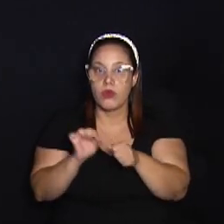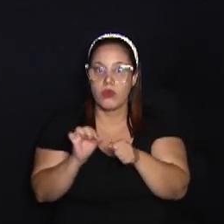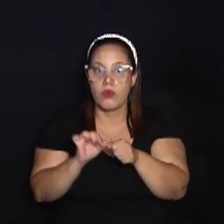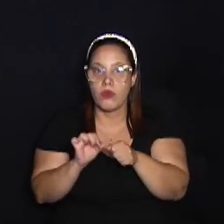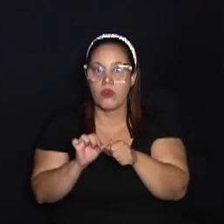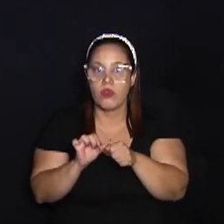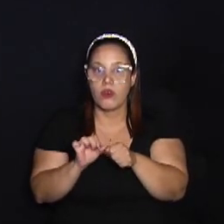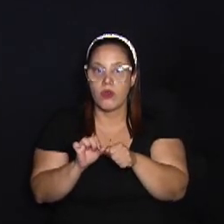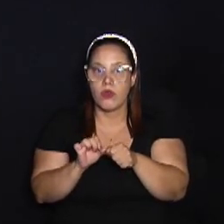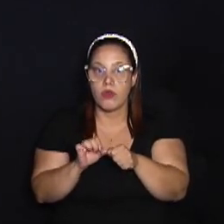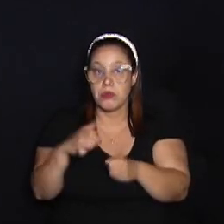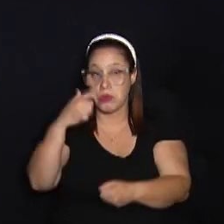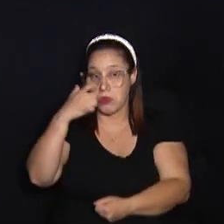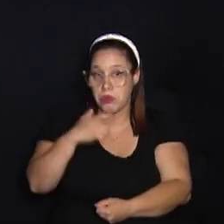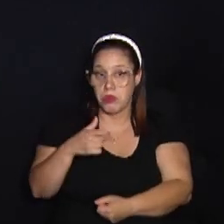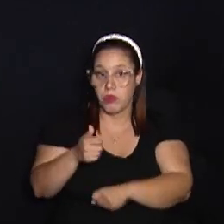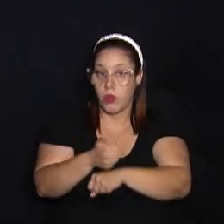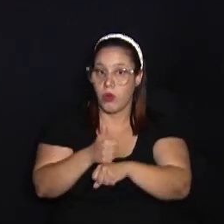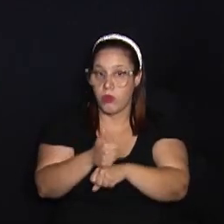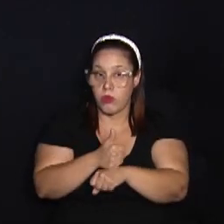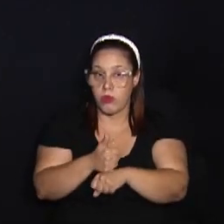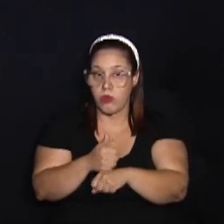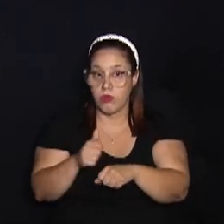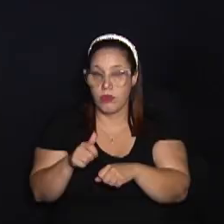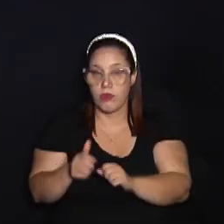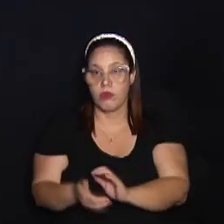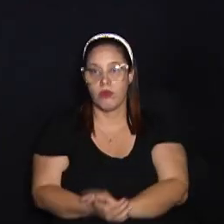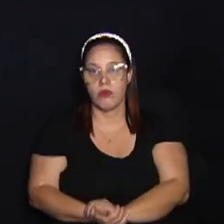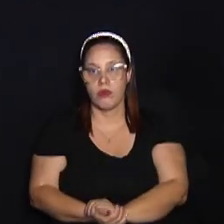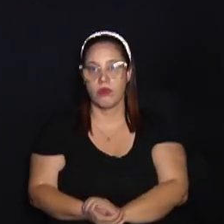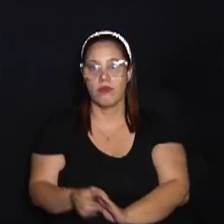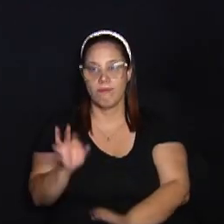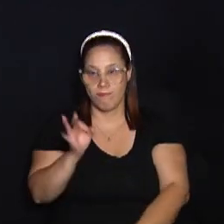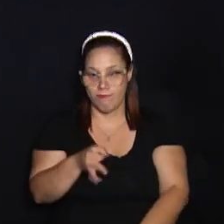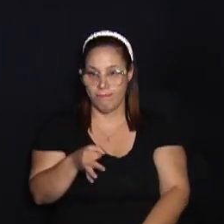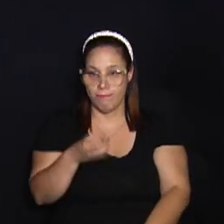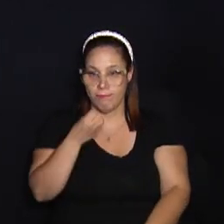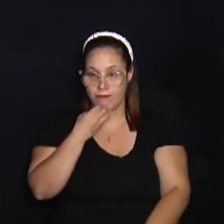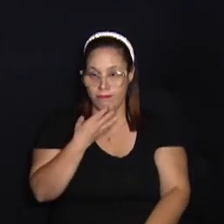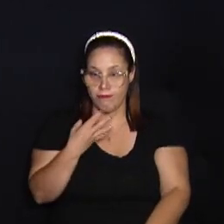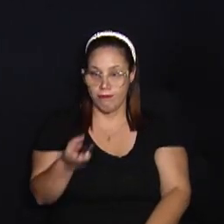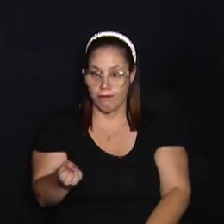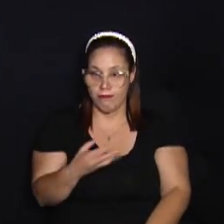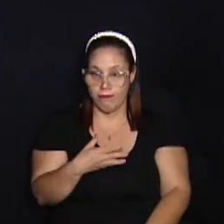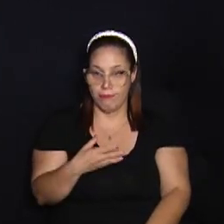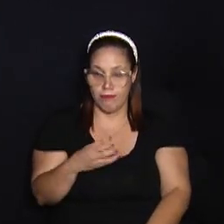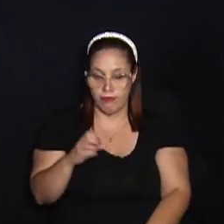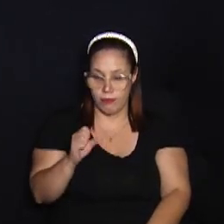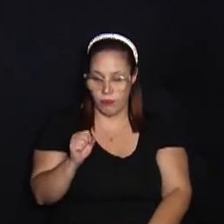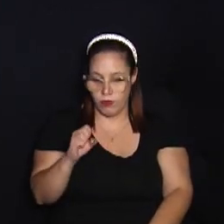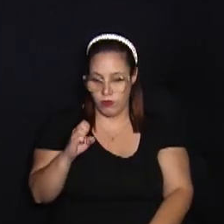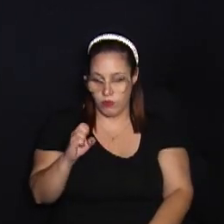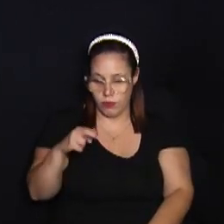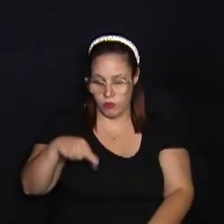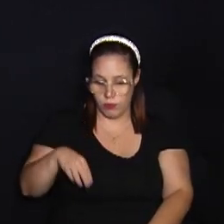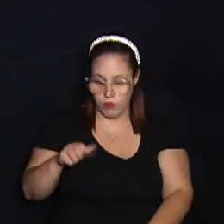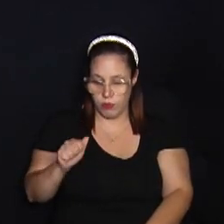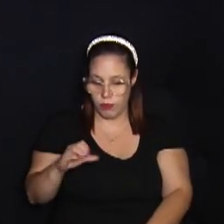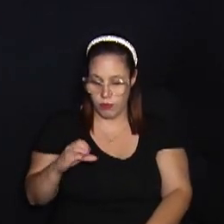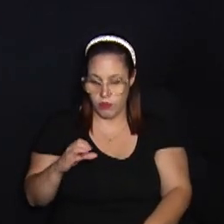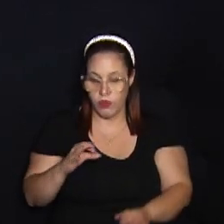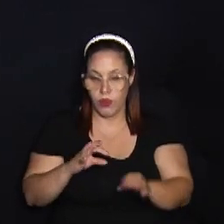eu faço para me tornar um profissional na área? Certo. Bom, atualmente aqui no Senac a gente tem o